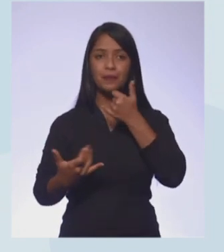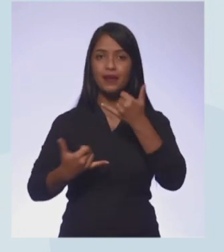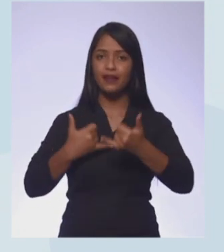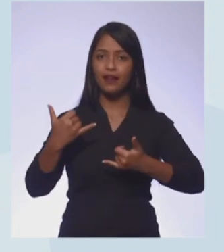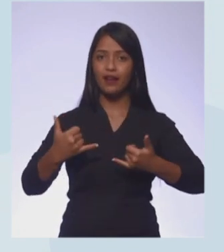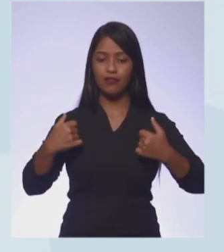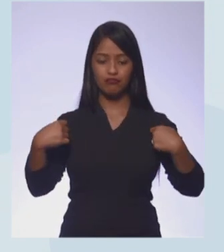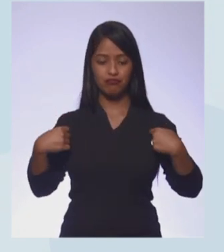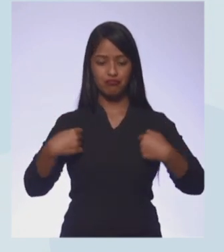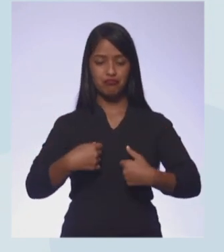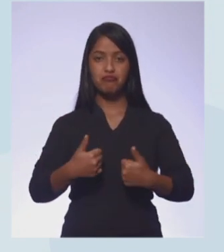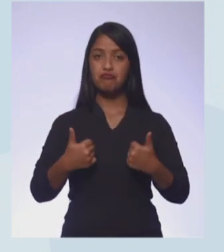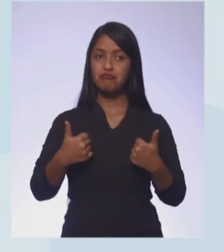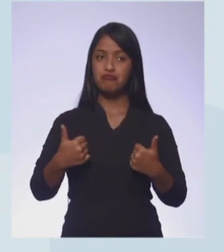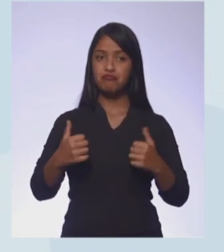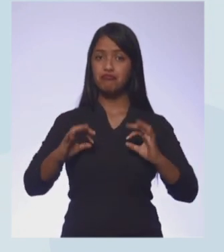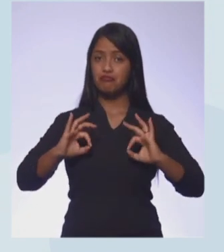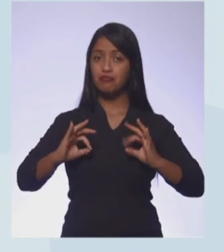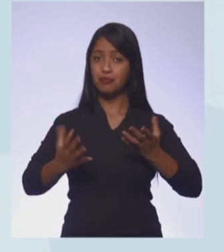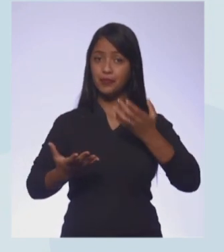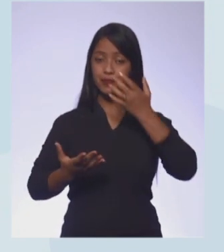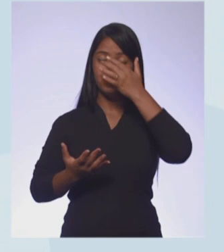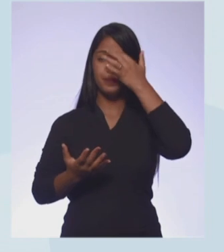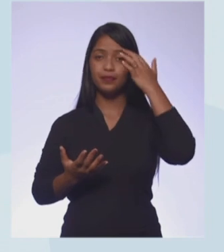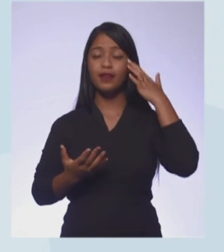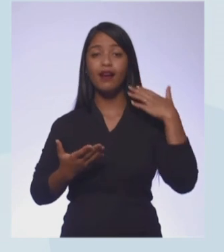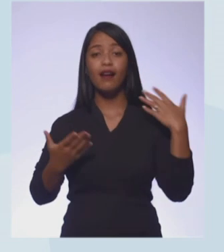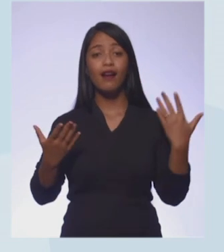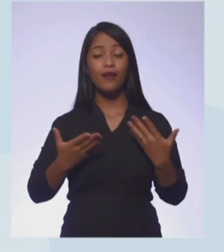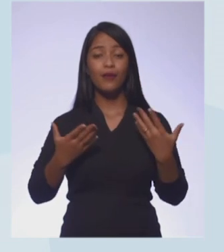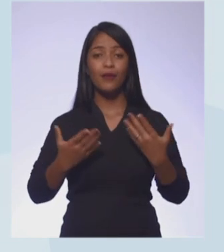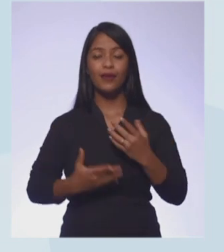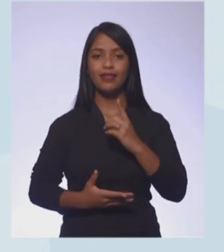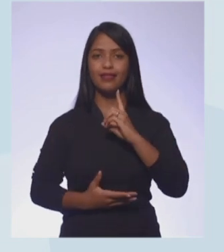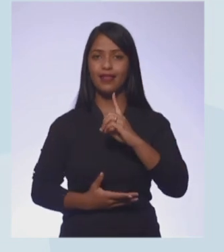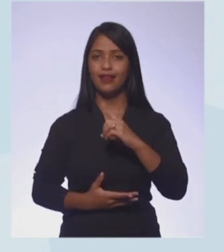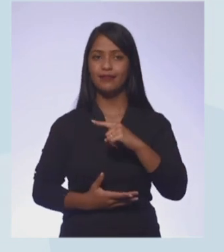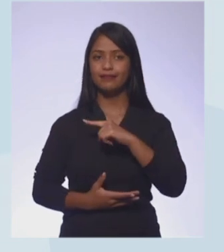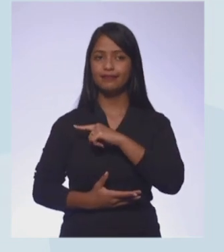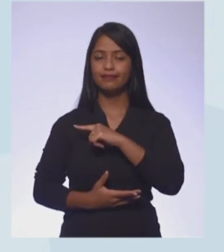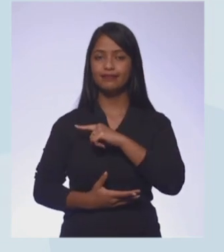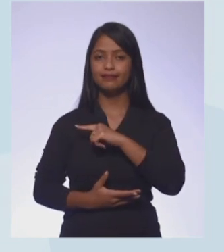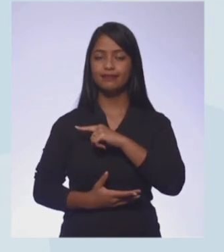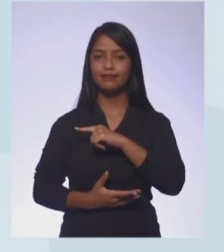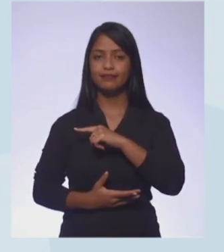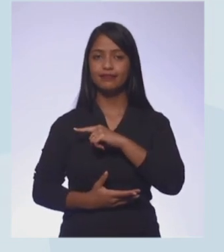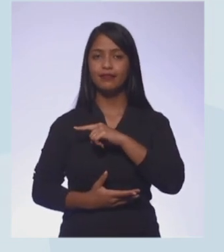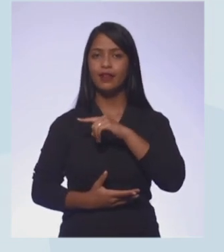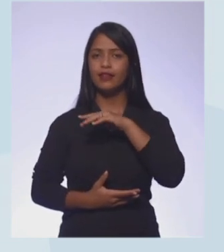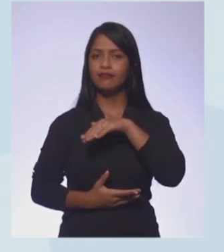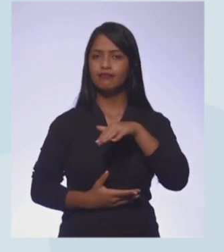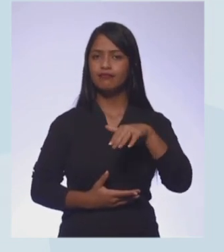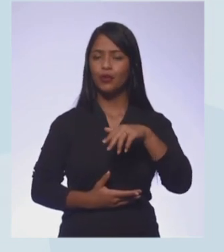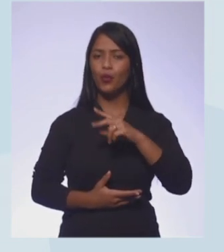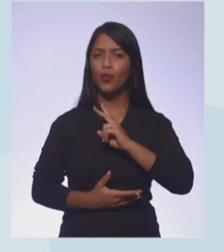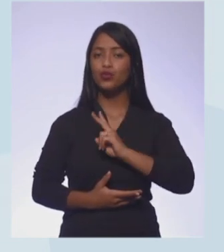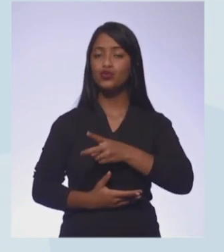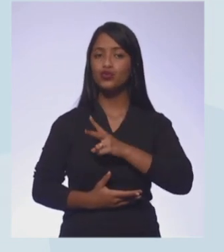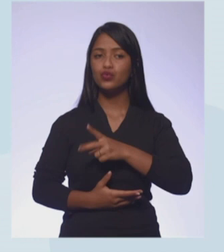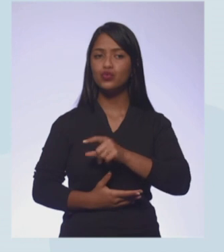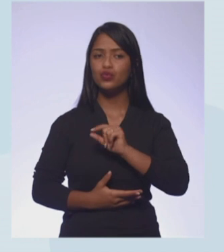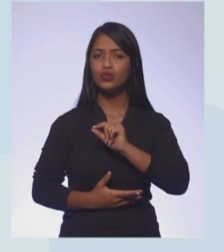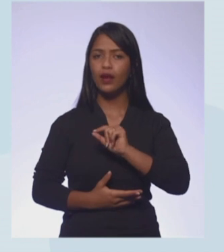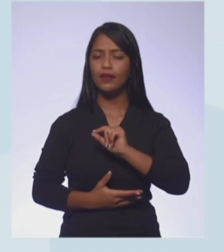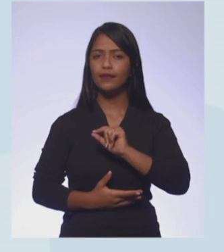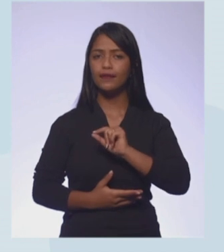vestido. Ok. E aí, na letra D, que continua a infância a melhor fase da vida, vocês